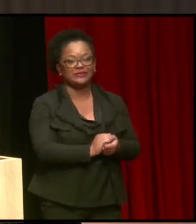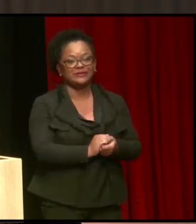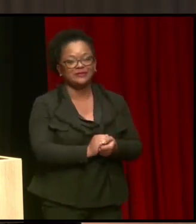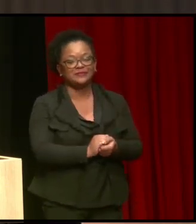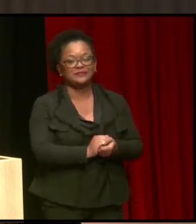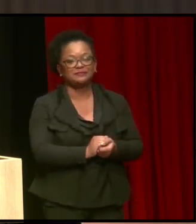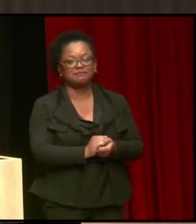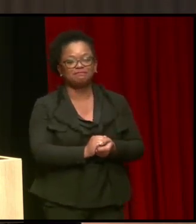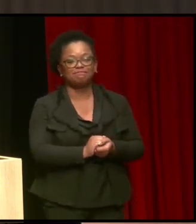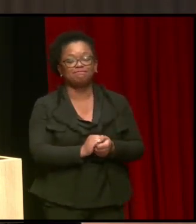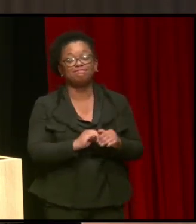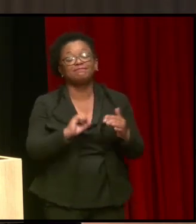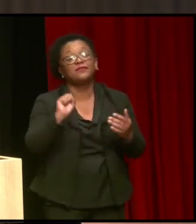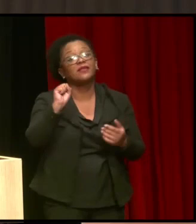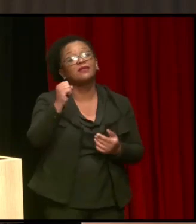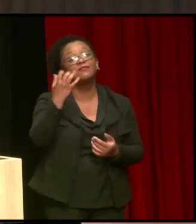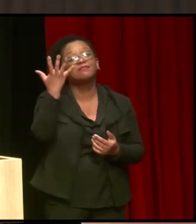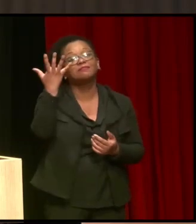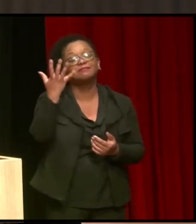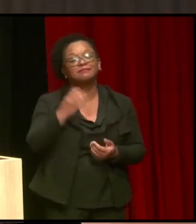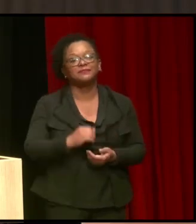caso? Nada.